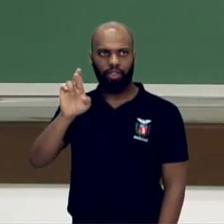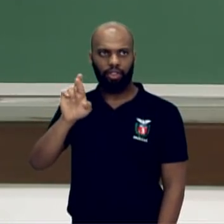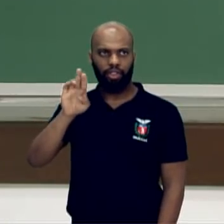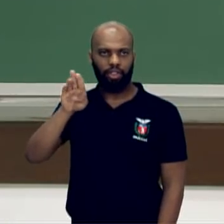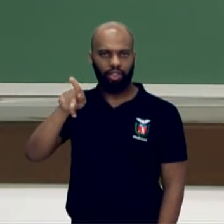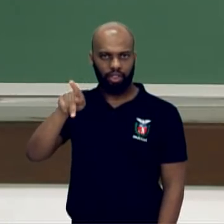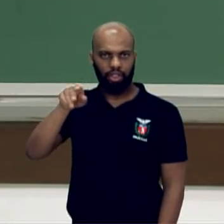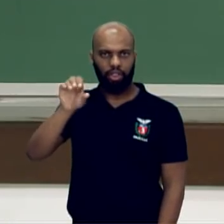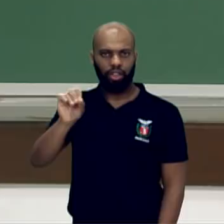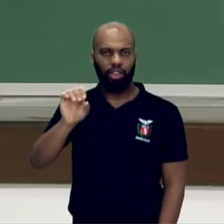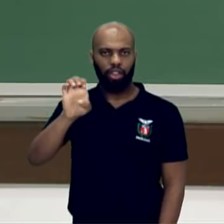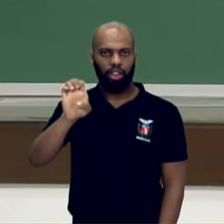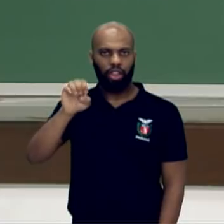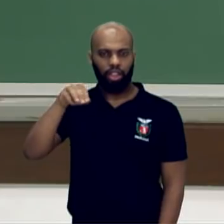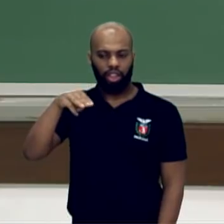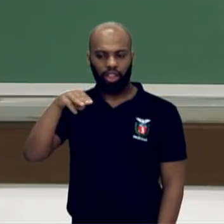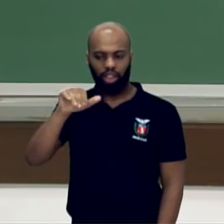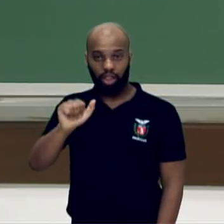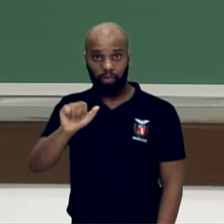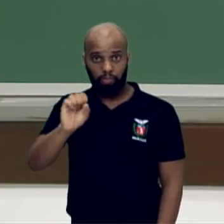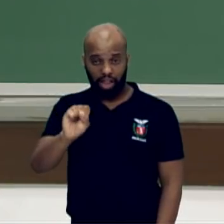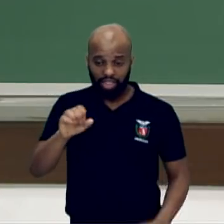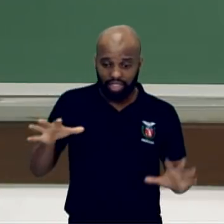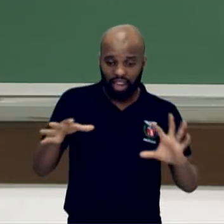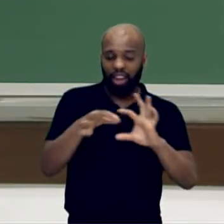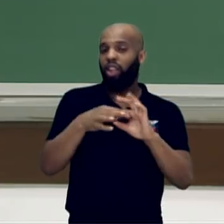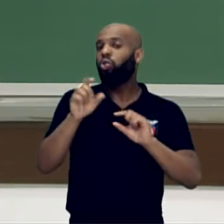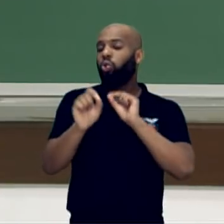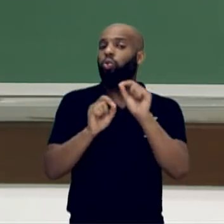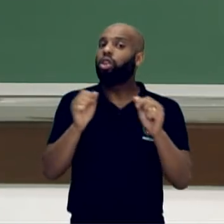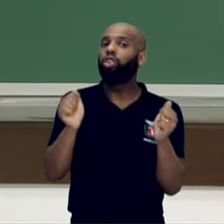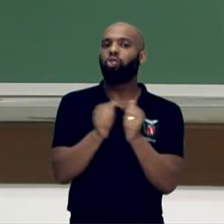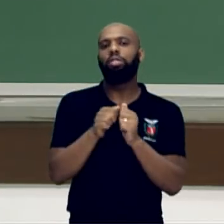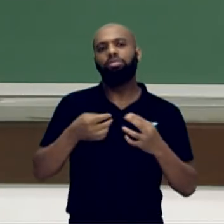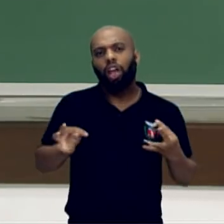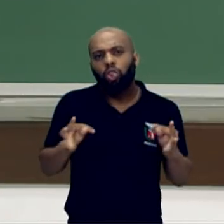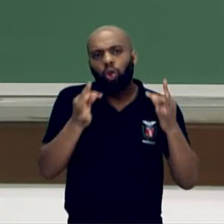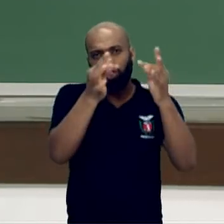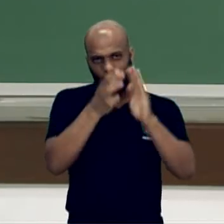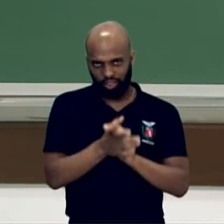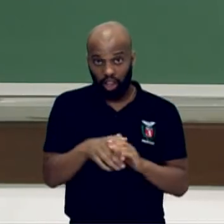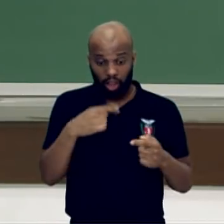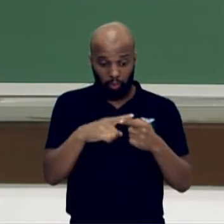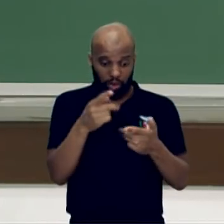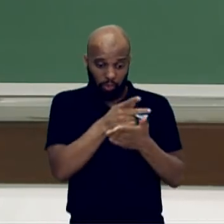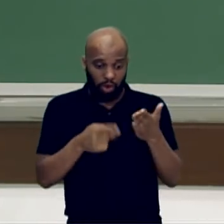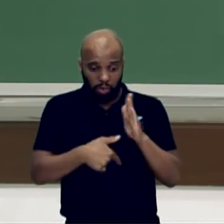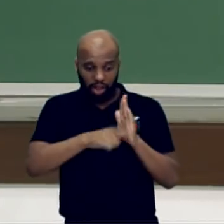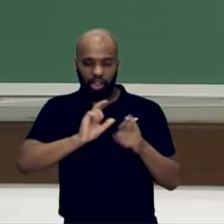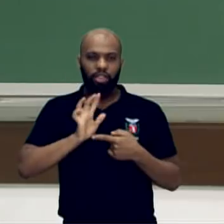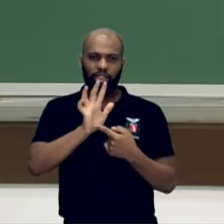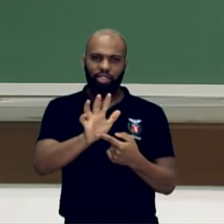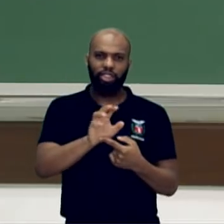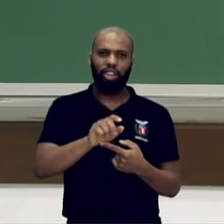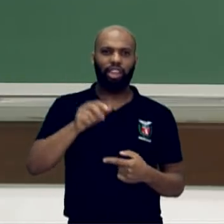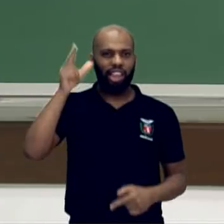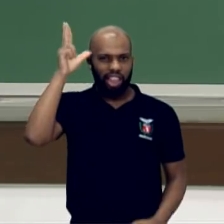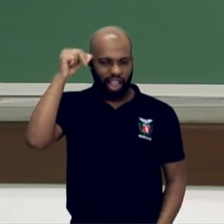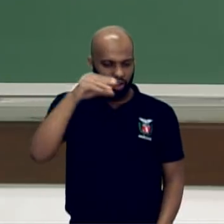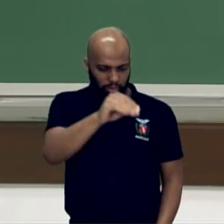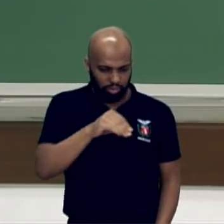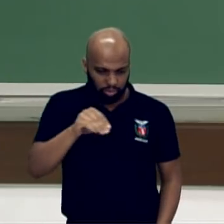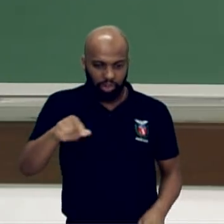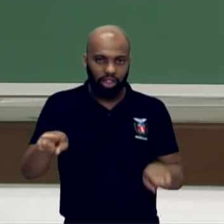com a tecnologia, com as mídias digitais. Esses poemas que nós apresentamos aqui, o poema xadrez, o poema